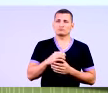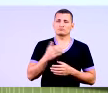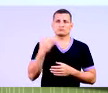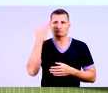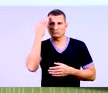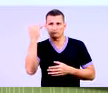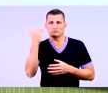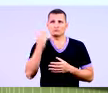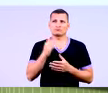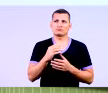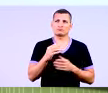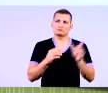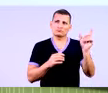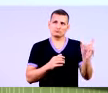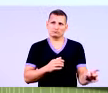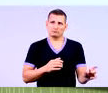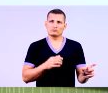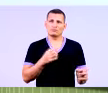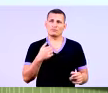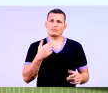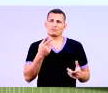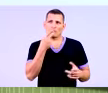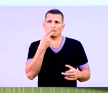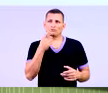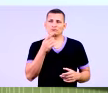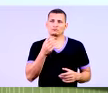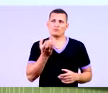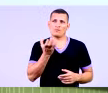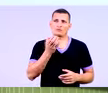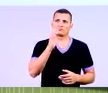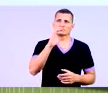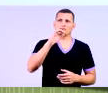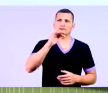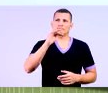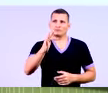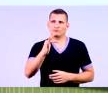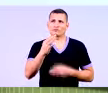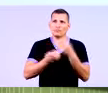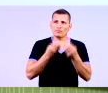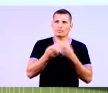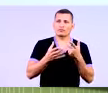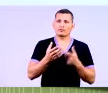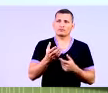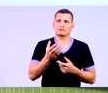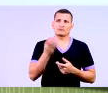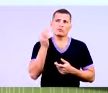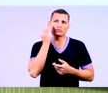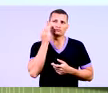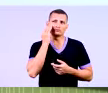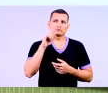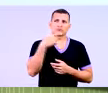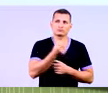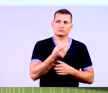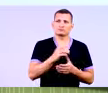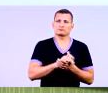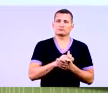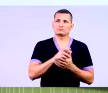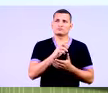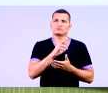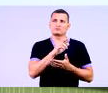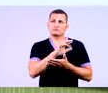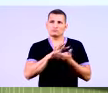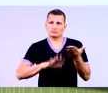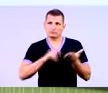olha um cliente faleceu eu queria o cpf é que a fpf como eu quero que o consult depois um relatório e